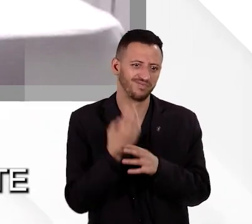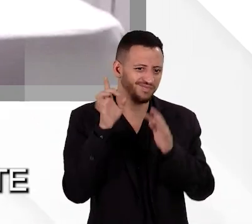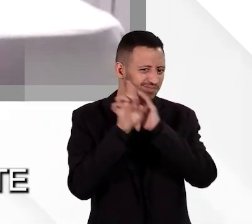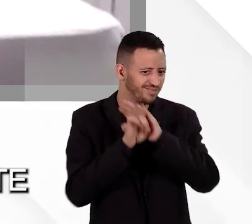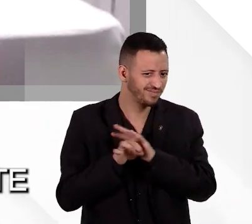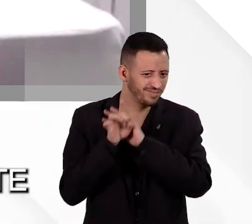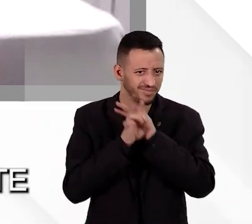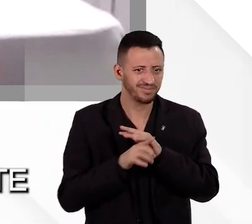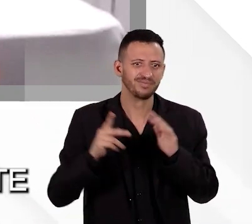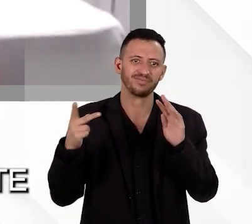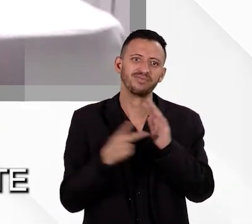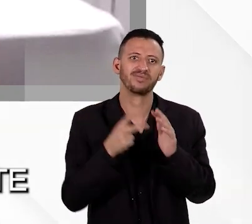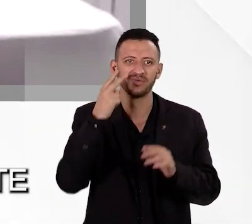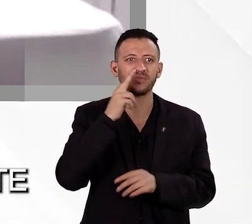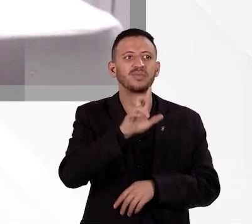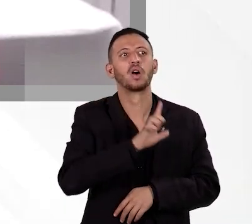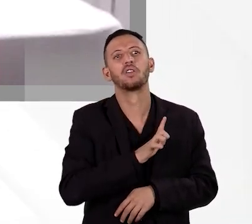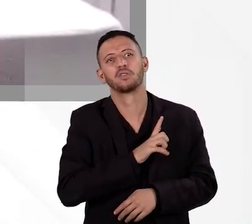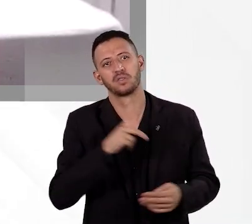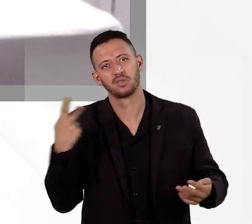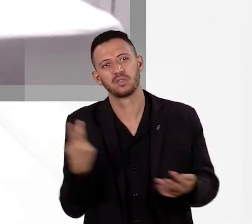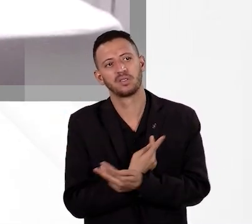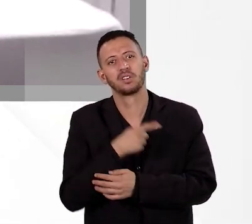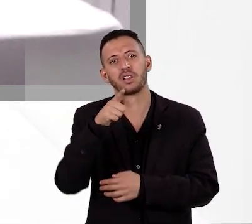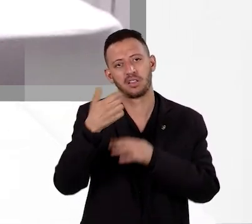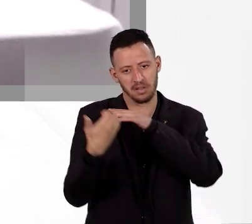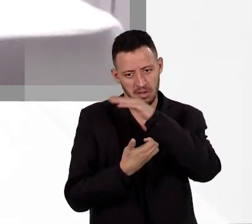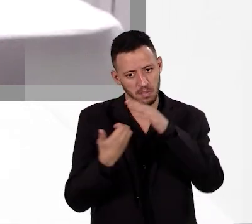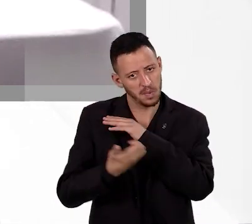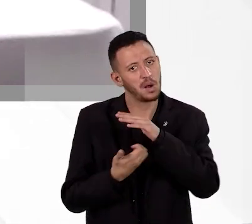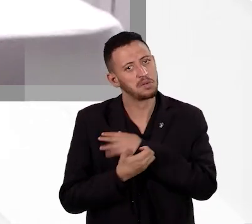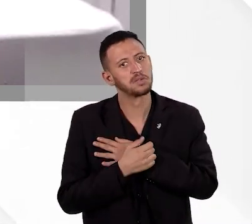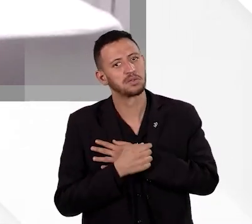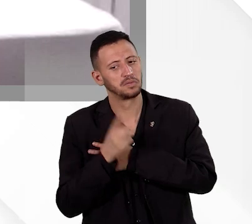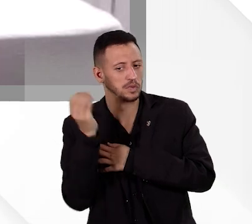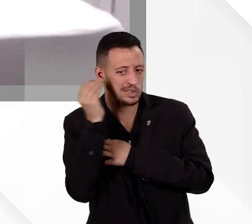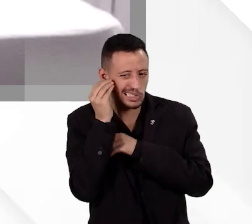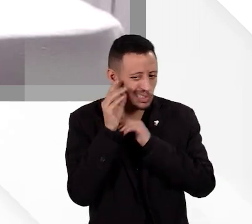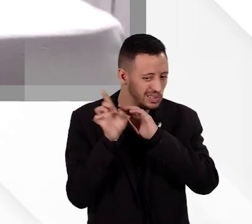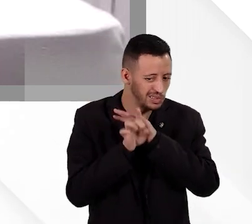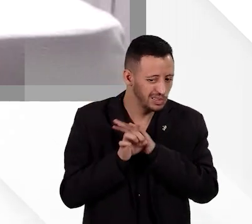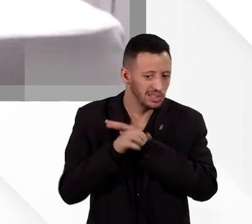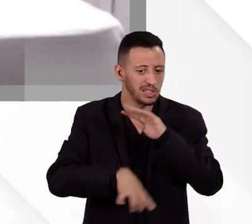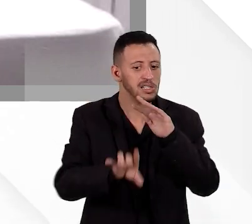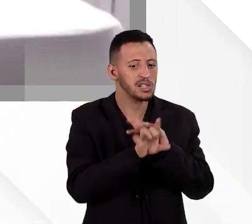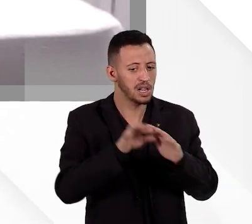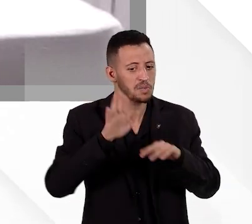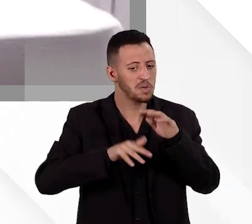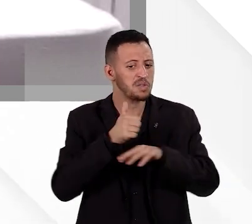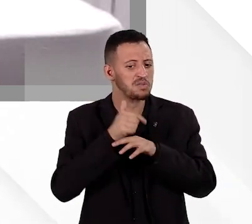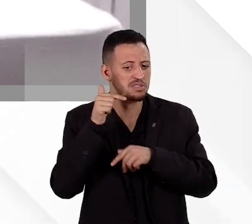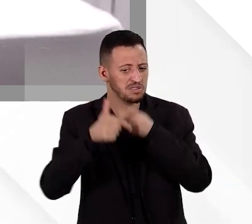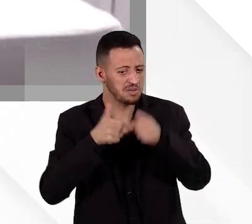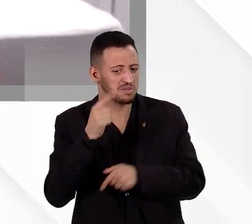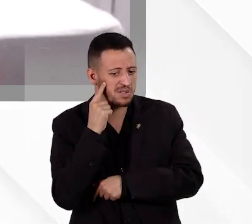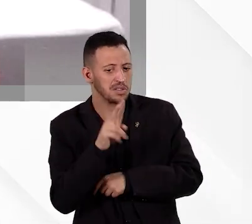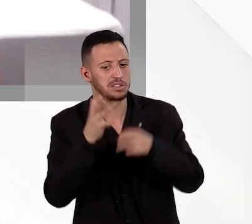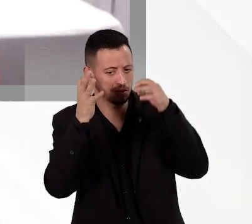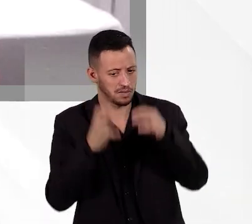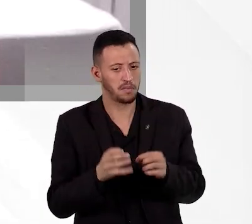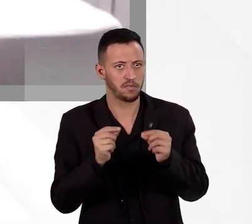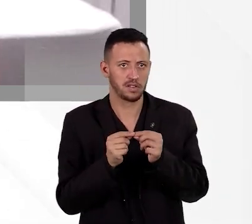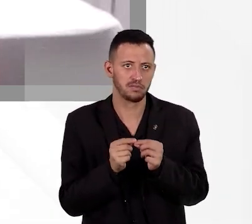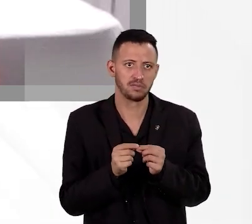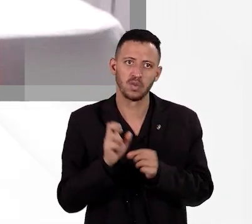gente instaura uma investigação para realmente ver o que está acontecendo naquela empresa e verificar se a lei trabalhista está sendo de